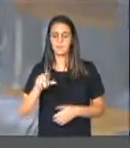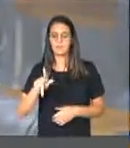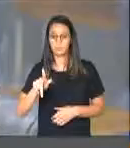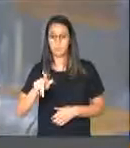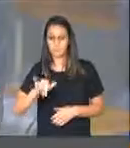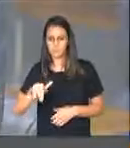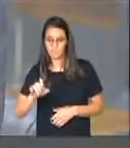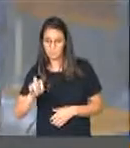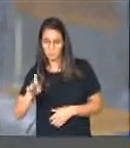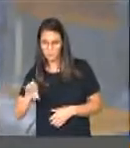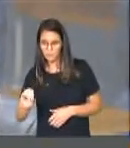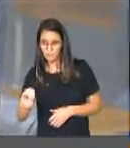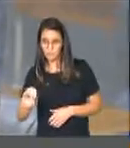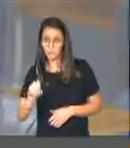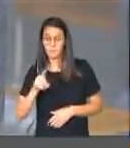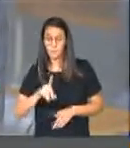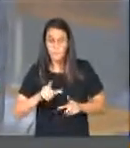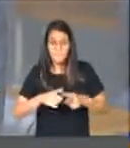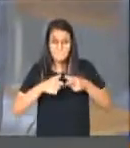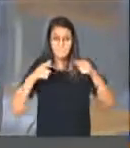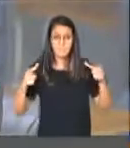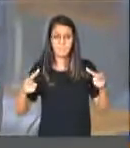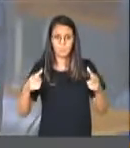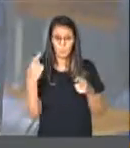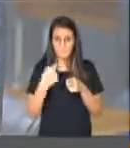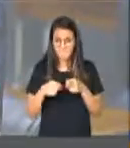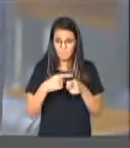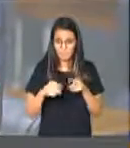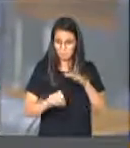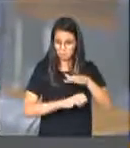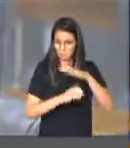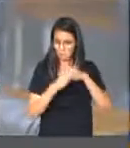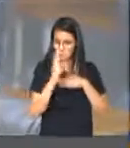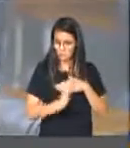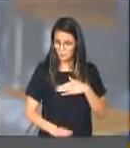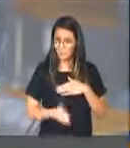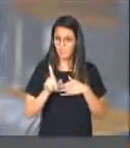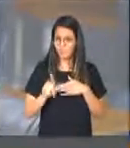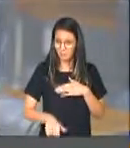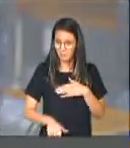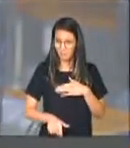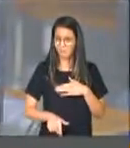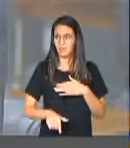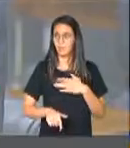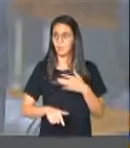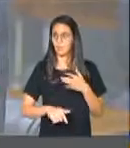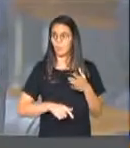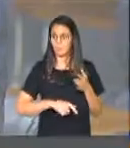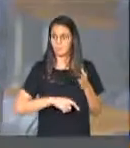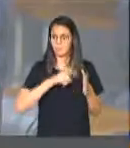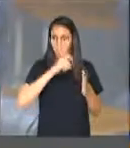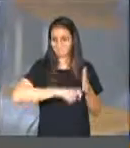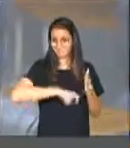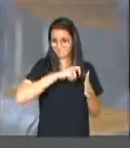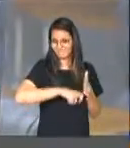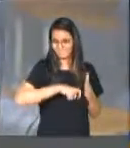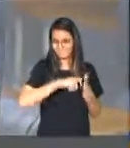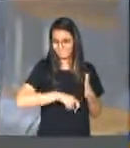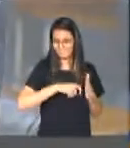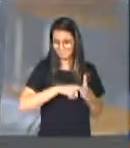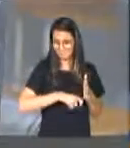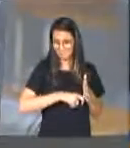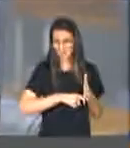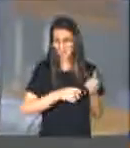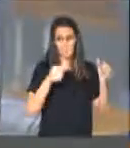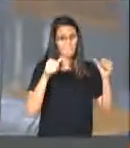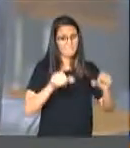Brasil mostra que o maior problema das empresas brasileiras no Brasil é o sistema tributário brasileiro, que é considerado